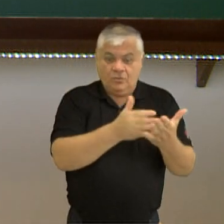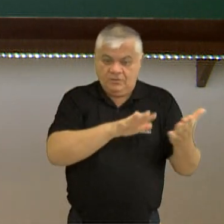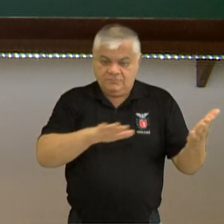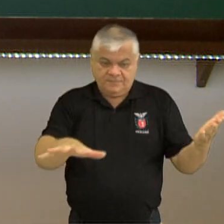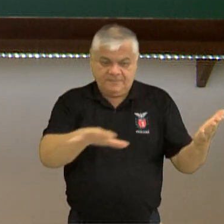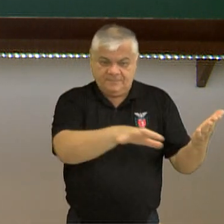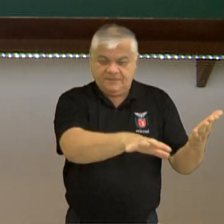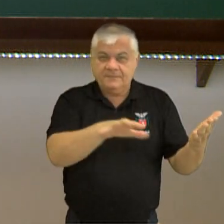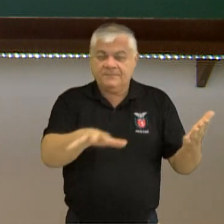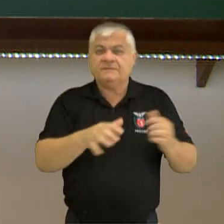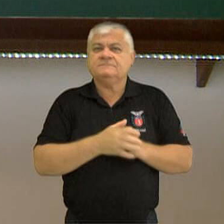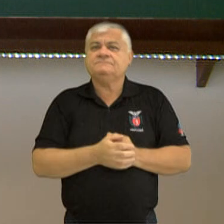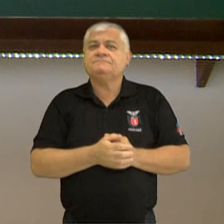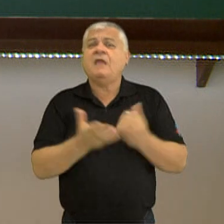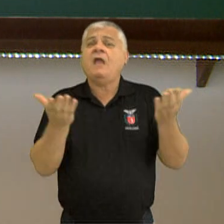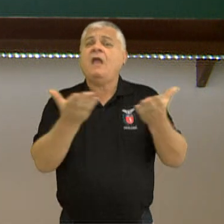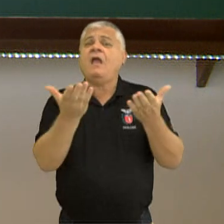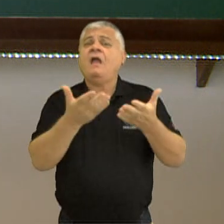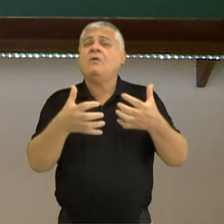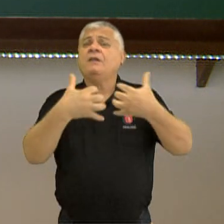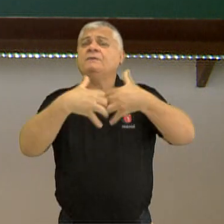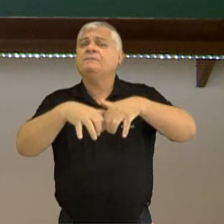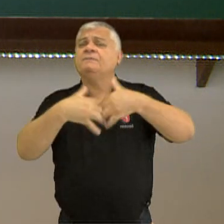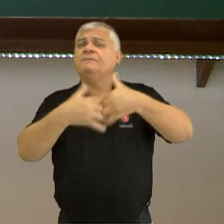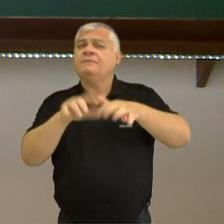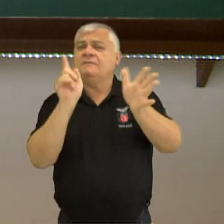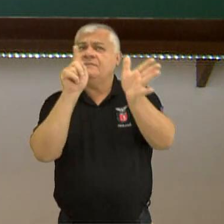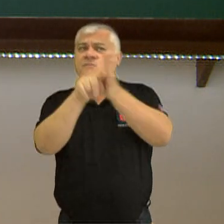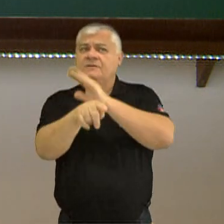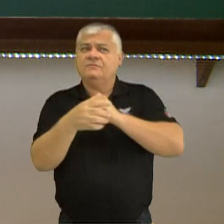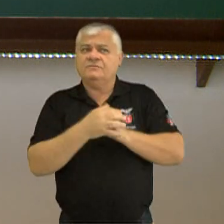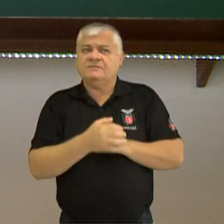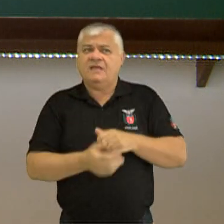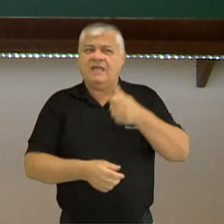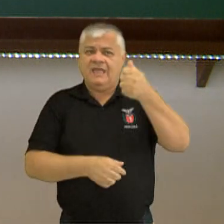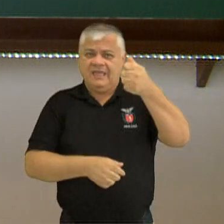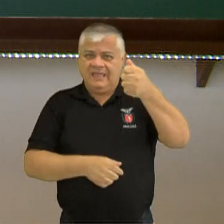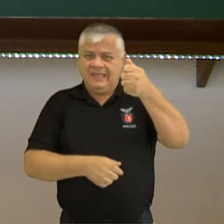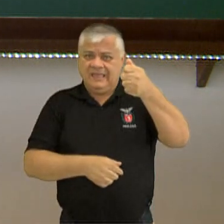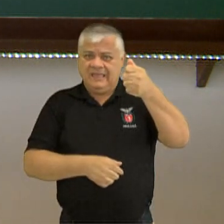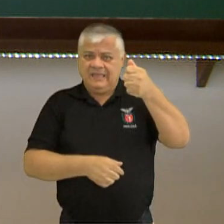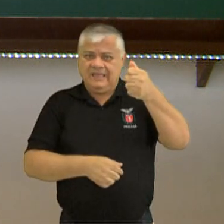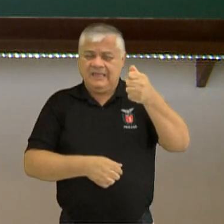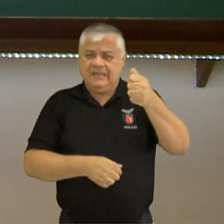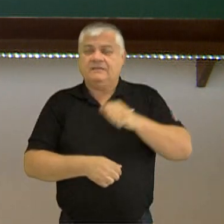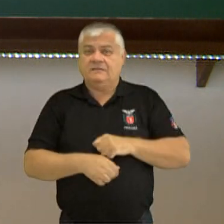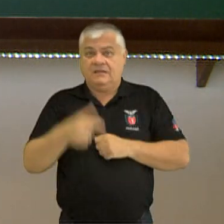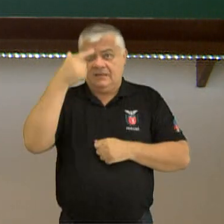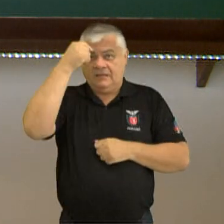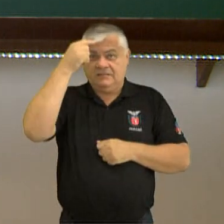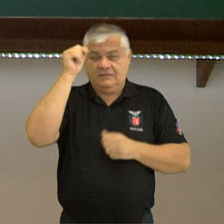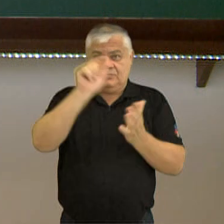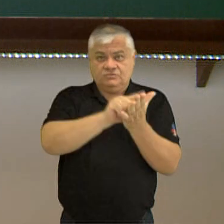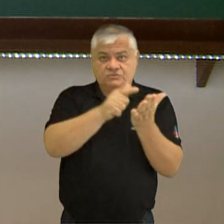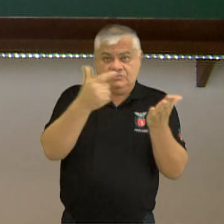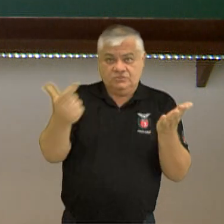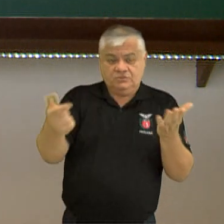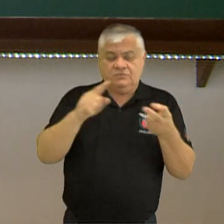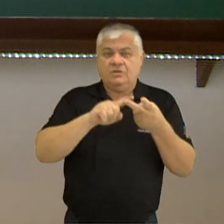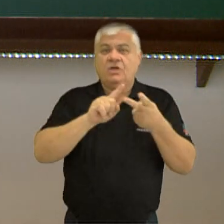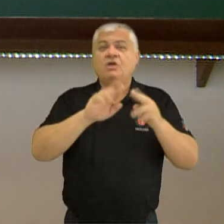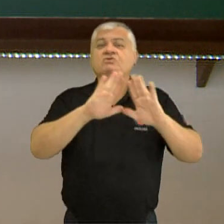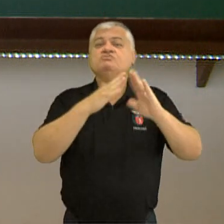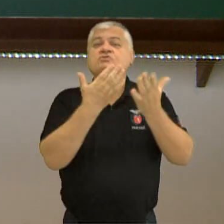Esse quiz, eu coloquei algumas opções para vocês, ó. Letra A, acadêmico e jornalístico. Letra B, escolar